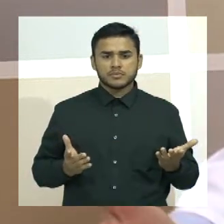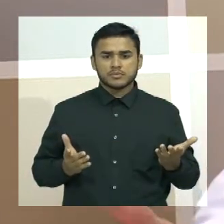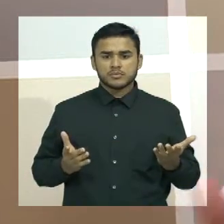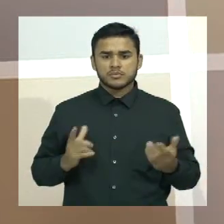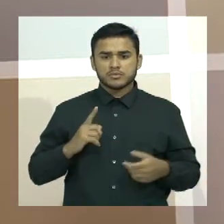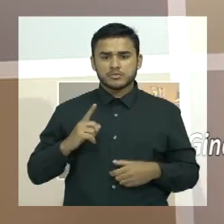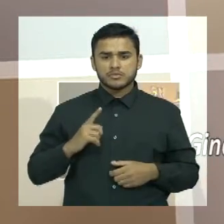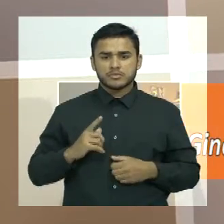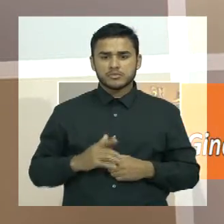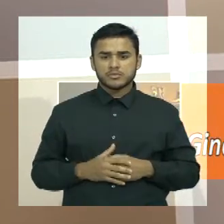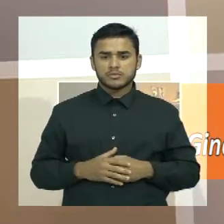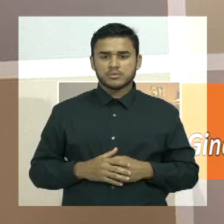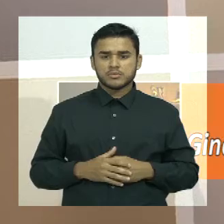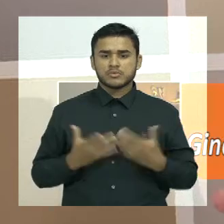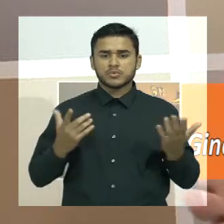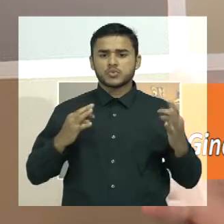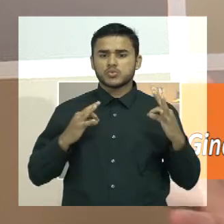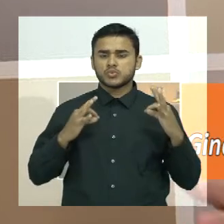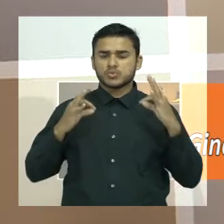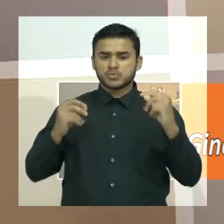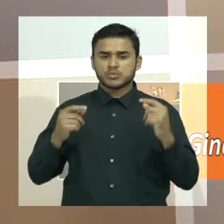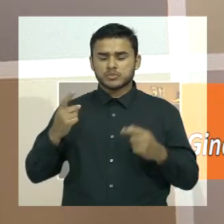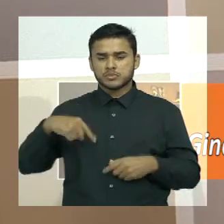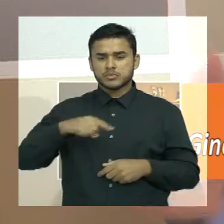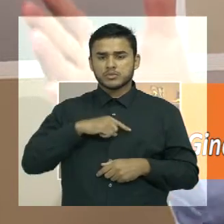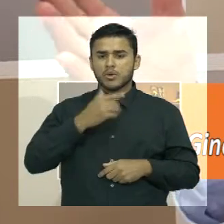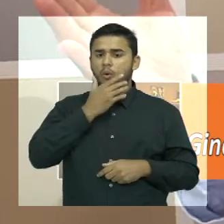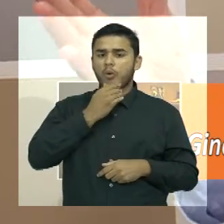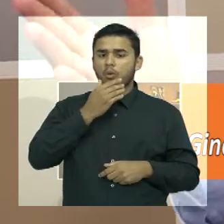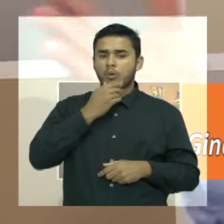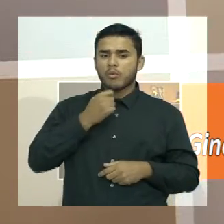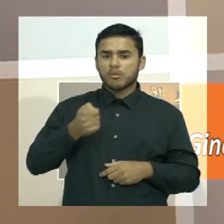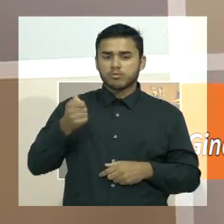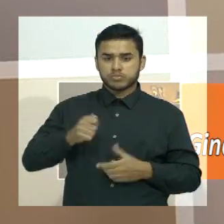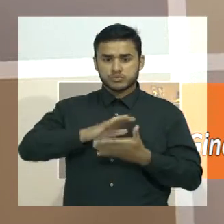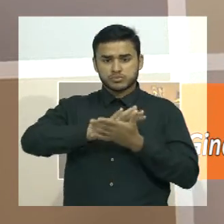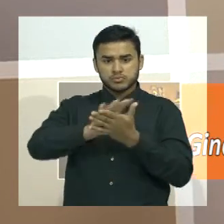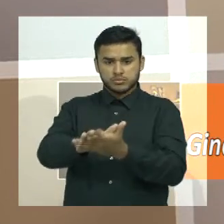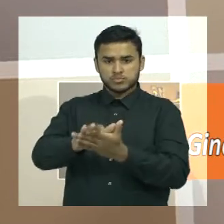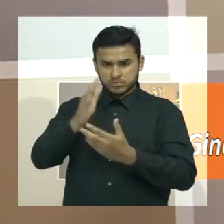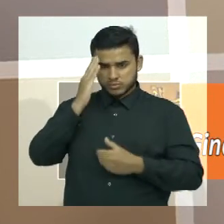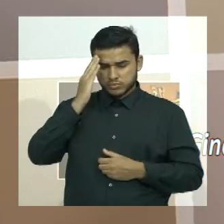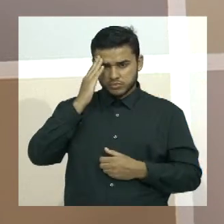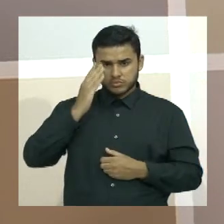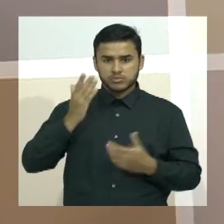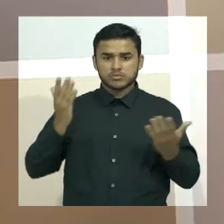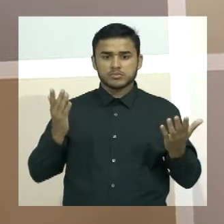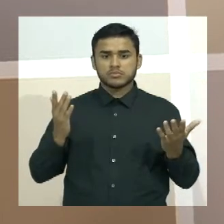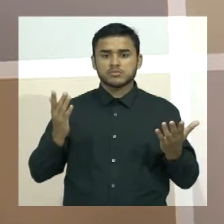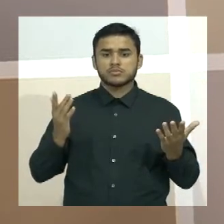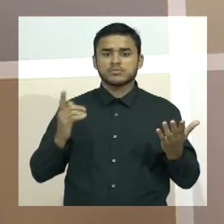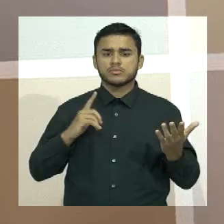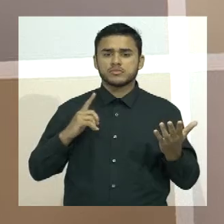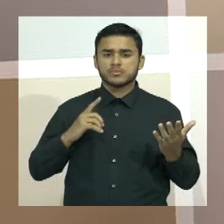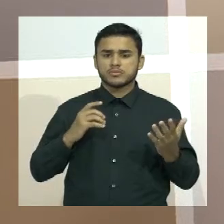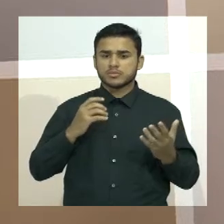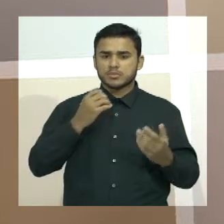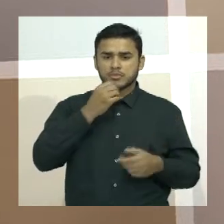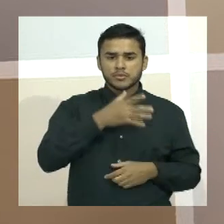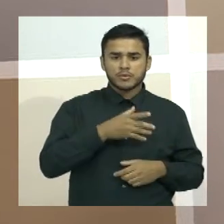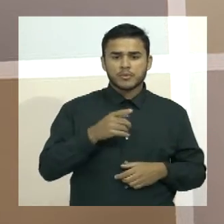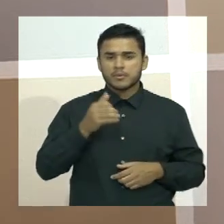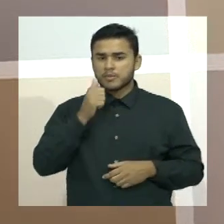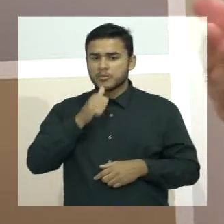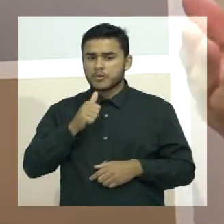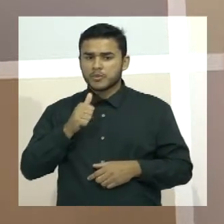os ismos, né? A gente vê que todos os extremos, eles são burros. Um não é melhor do que o outro, um não interessa